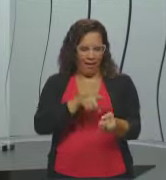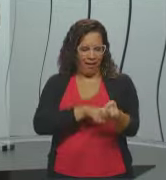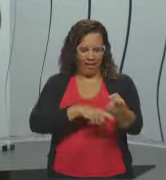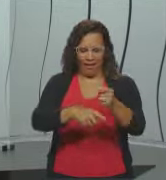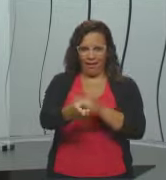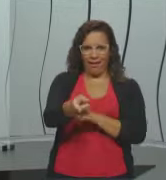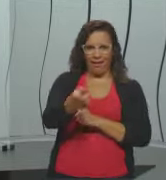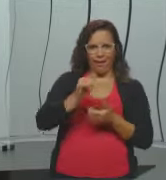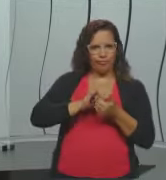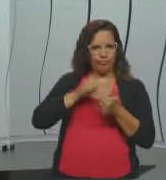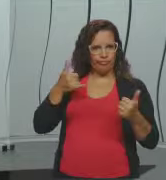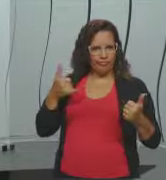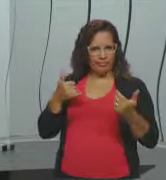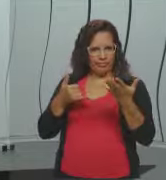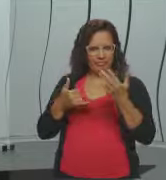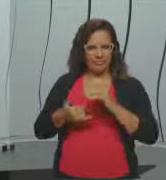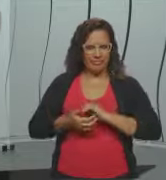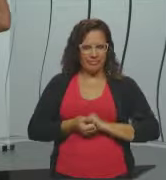do seu corpo.